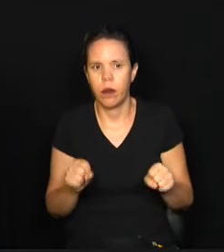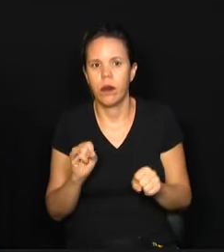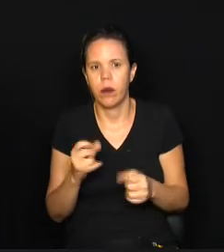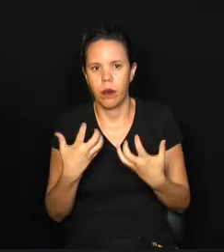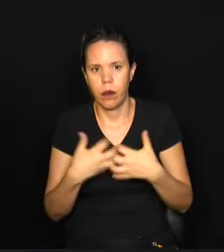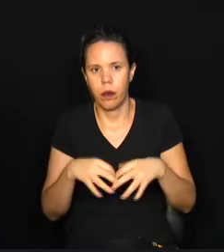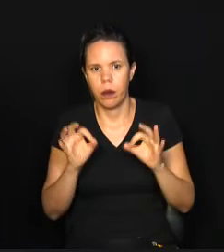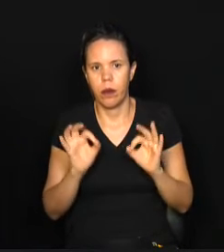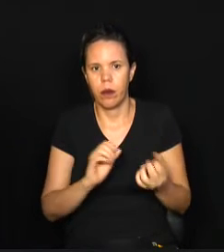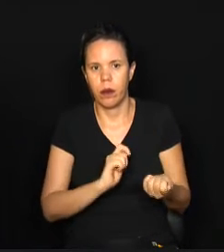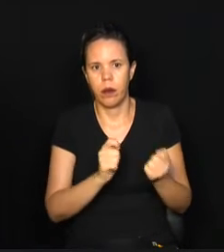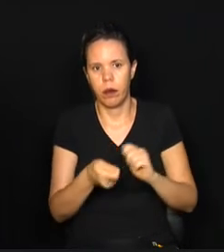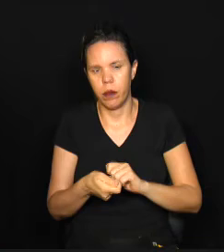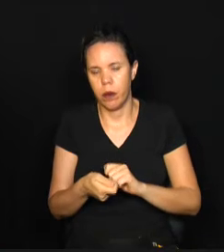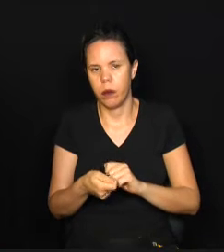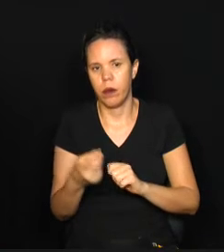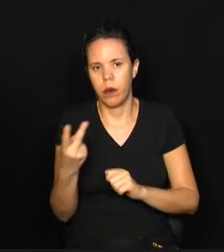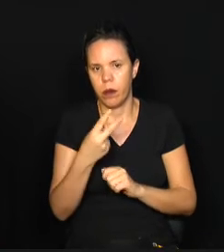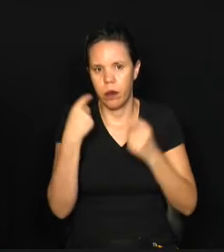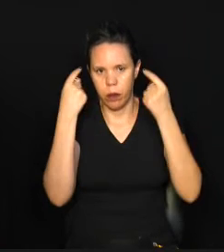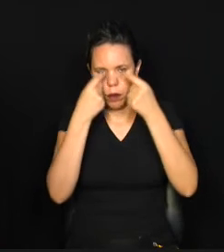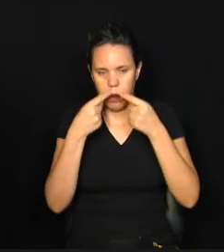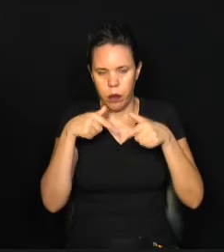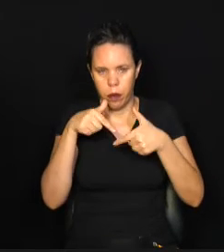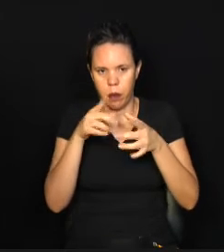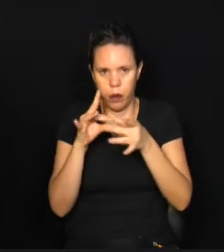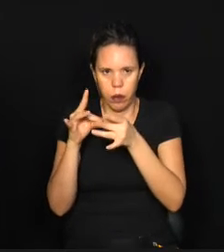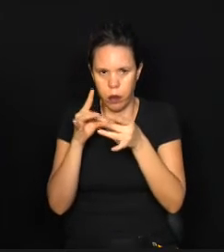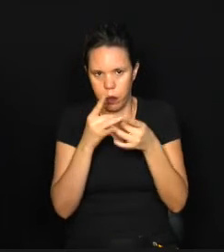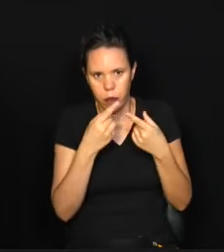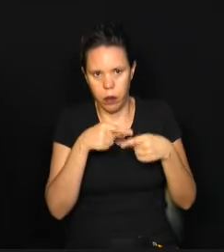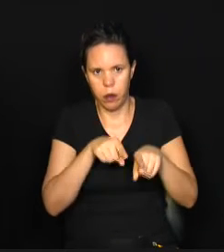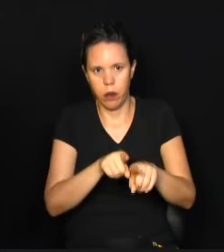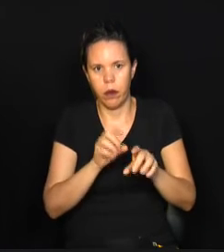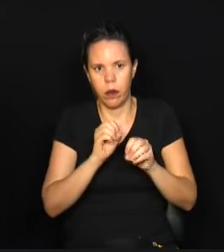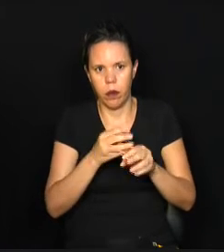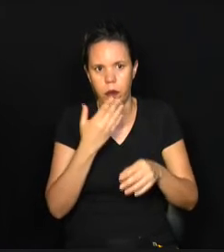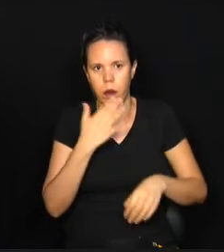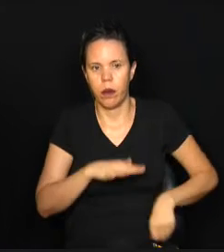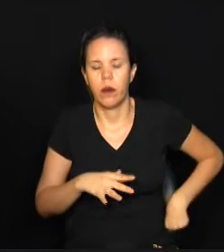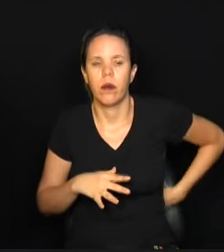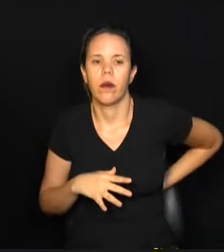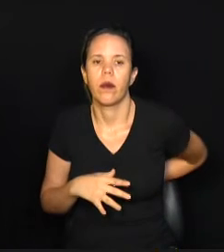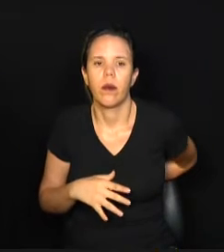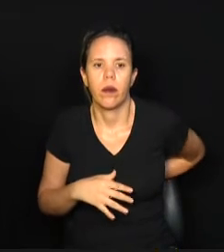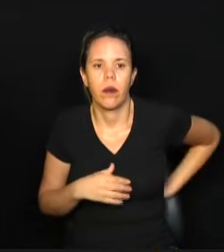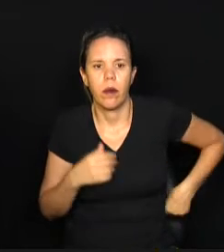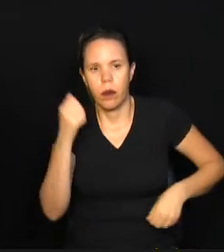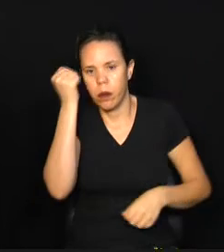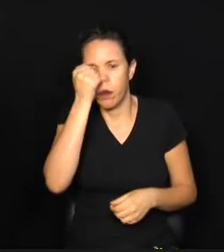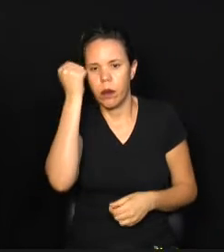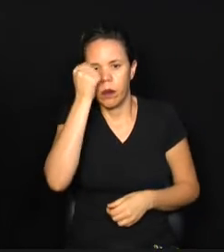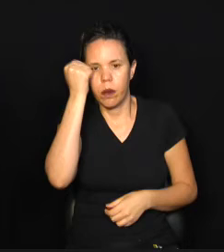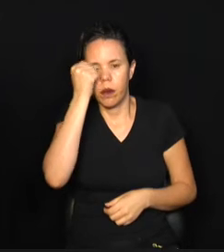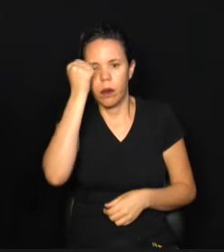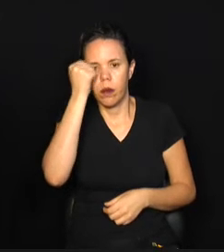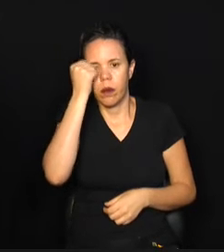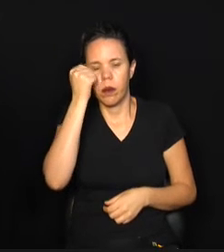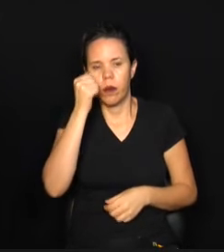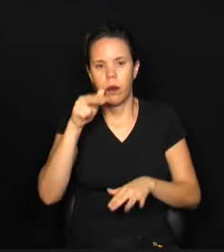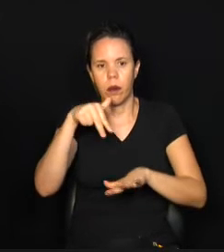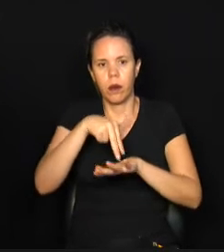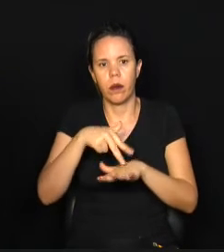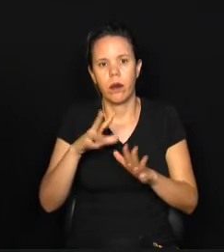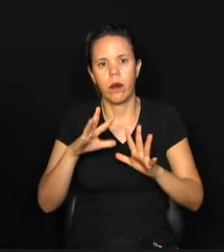funcionando adequadamente, se os dois olhos trabalham juntos, ensinando a criança a lavar o olhinho quando levanta, né? Então,